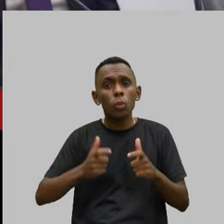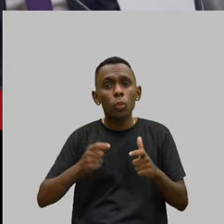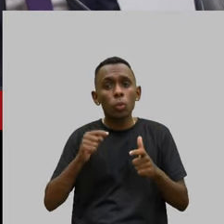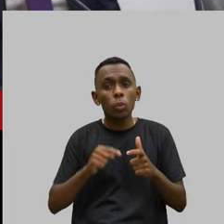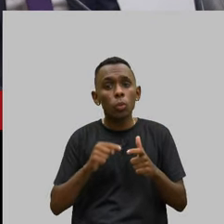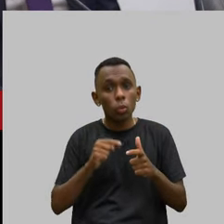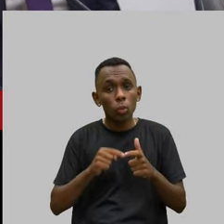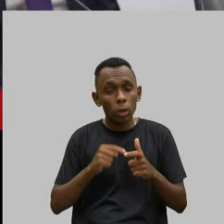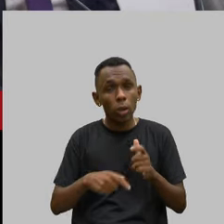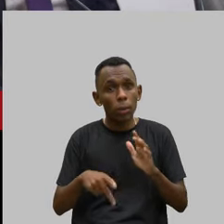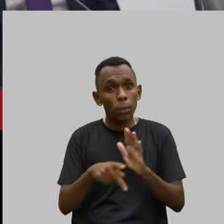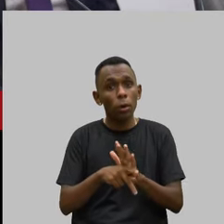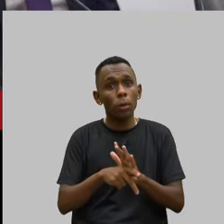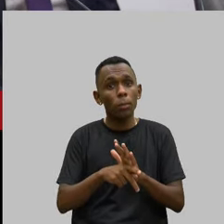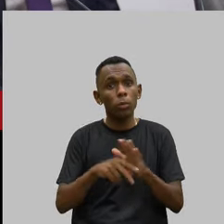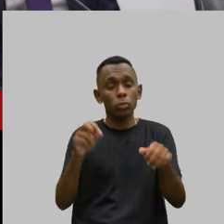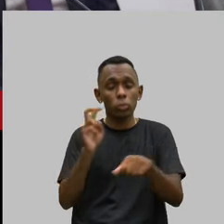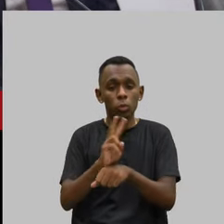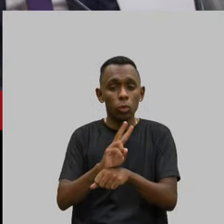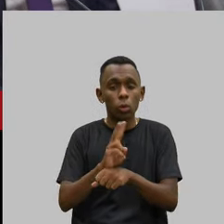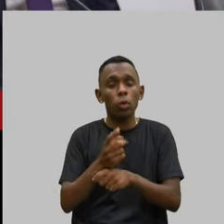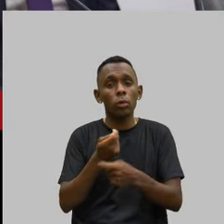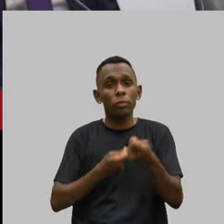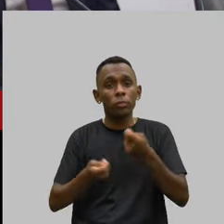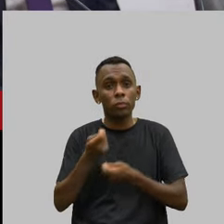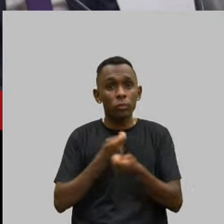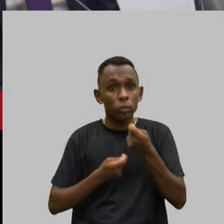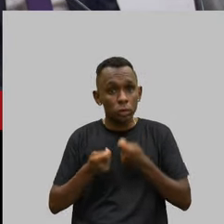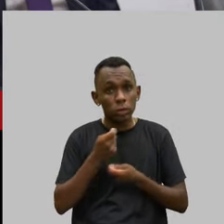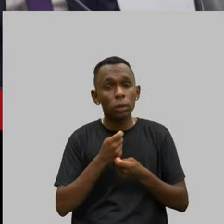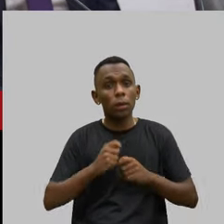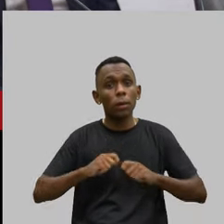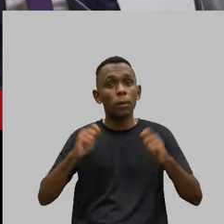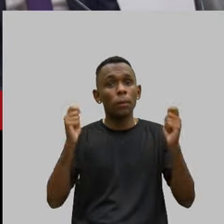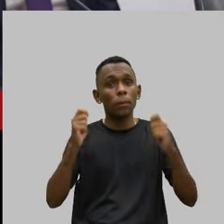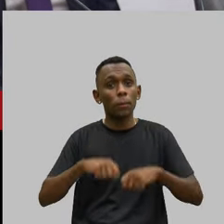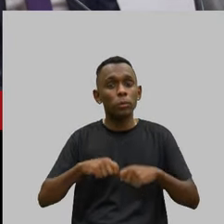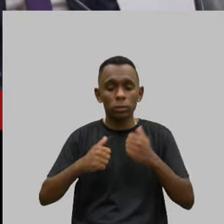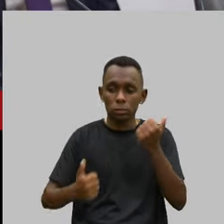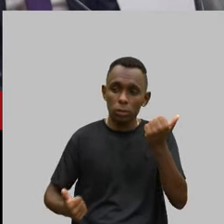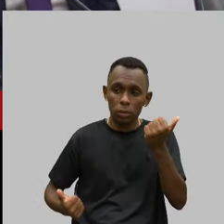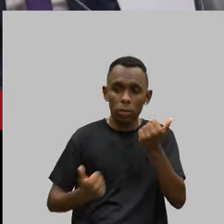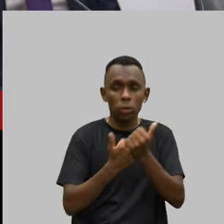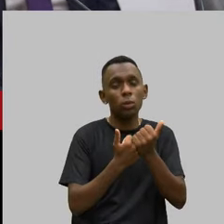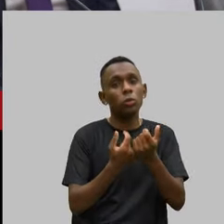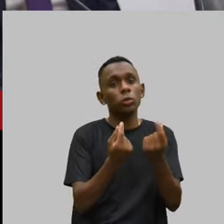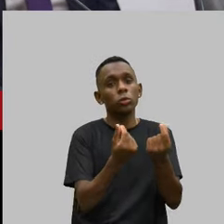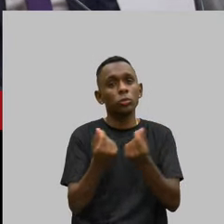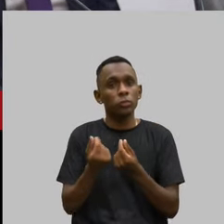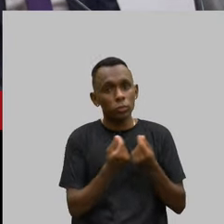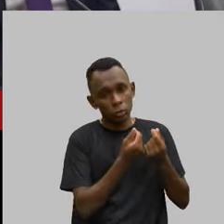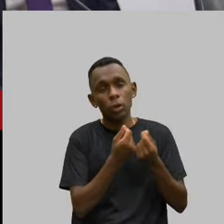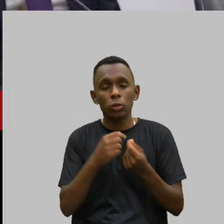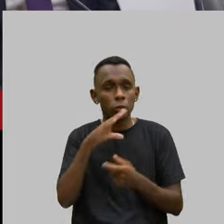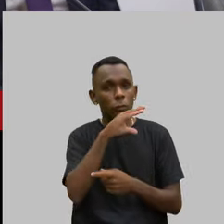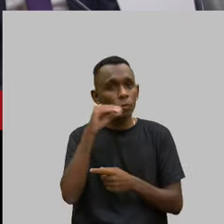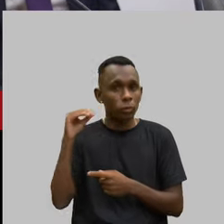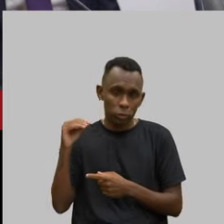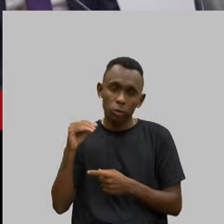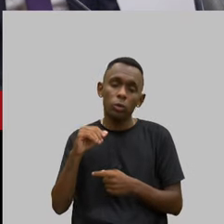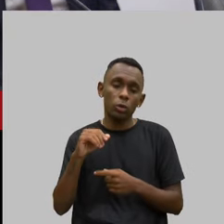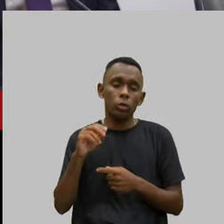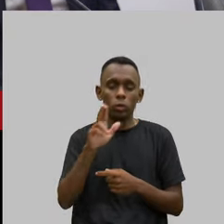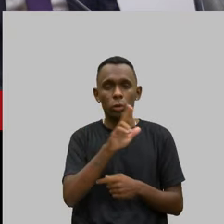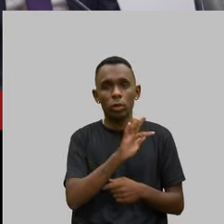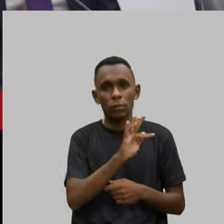fiscal para que a gente possa ter uma o aumento da ajuda de custo para os funcionários da unimontes principalmente da